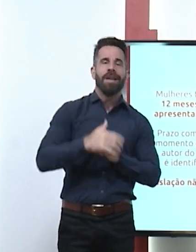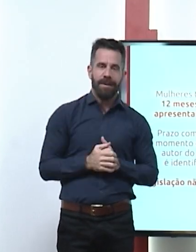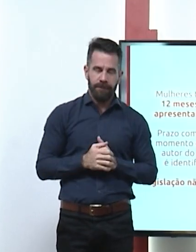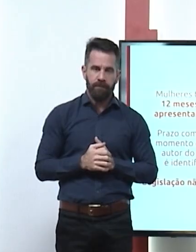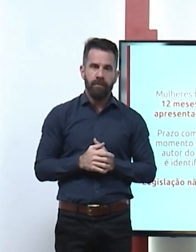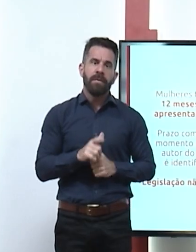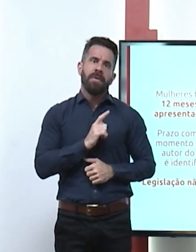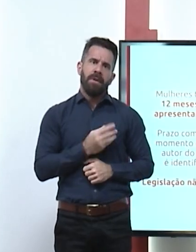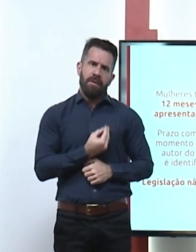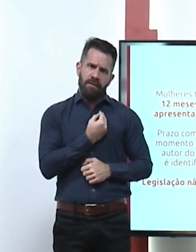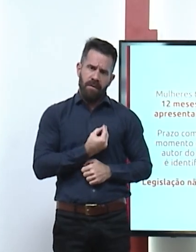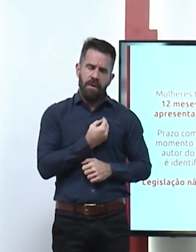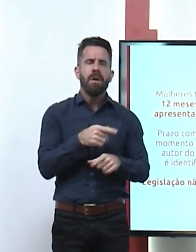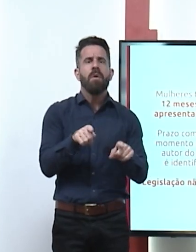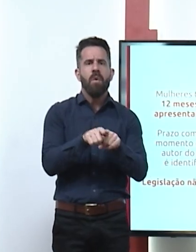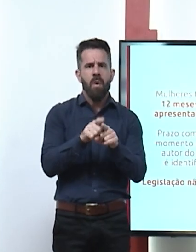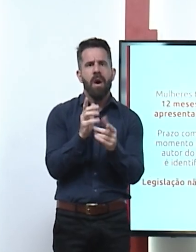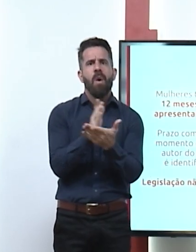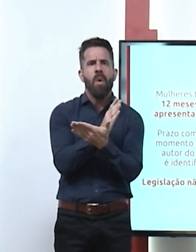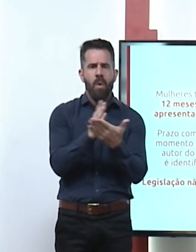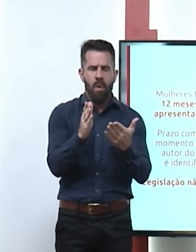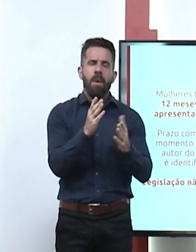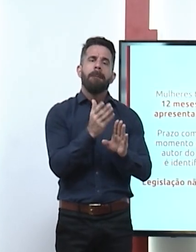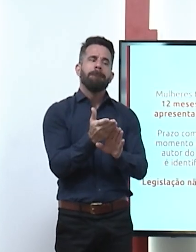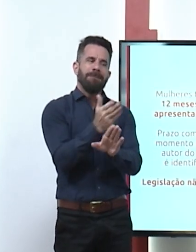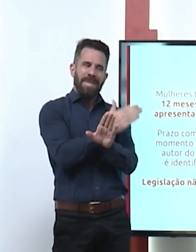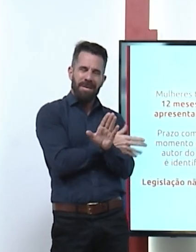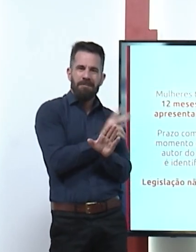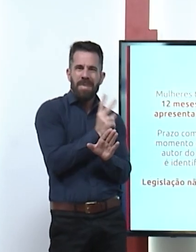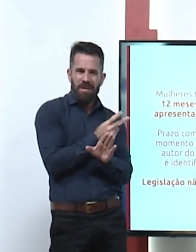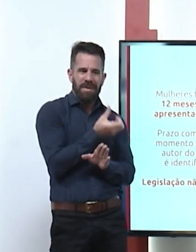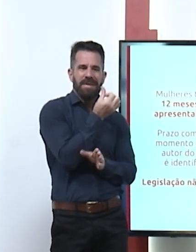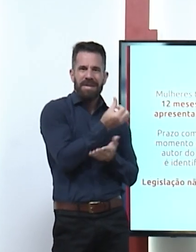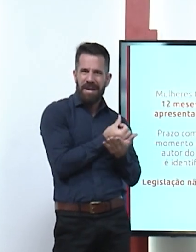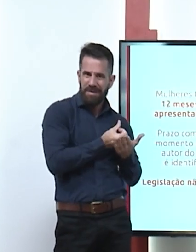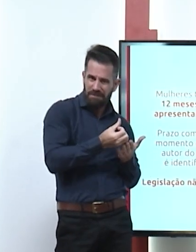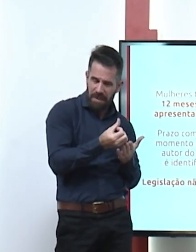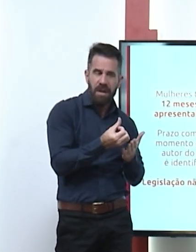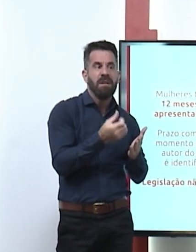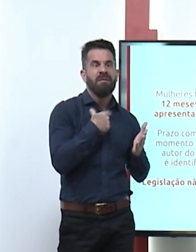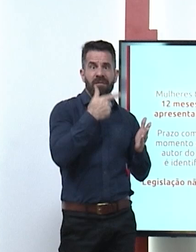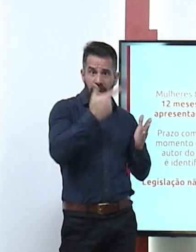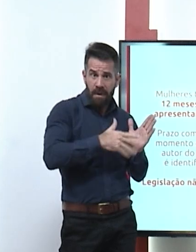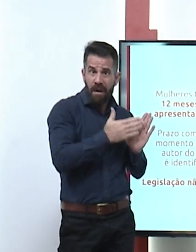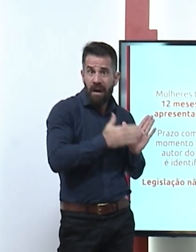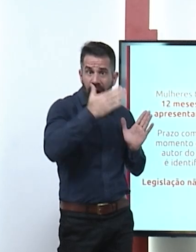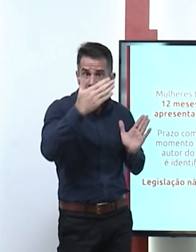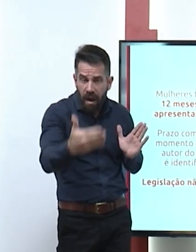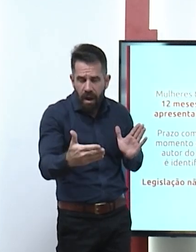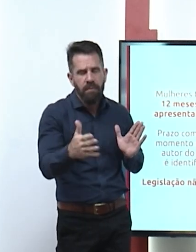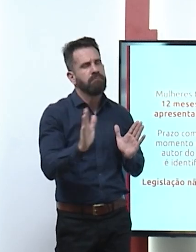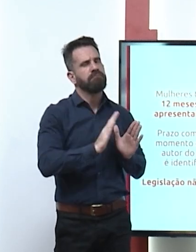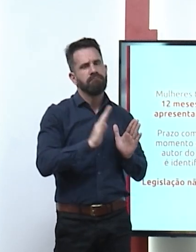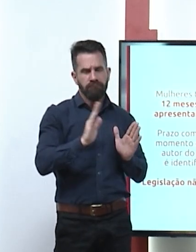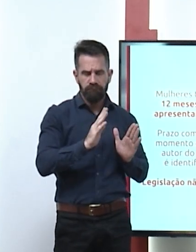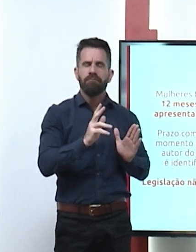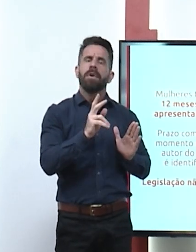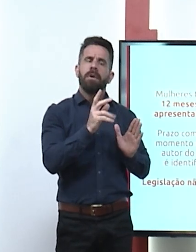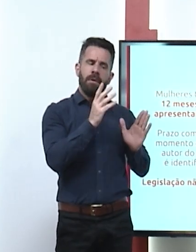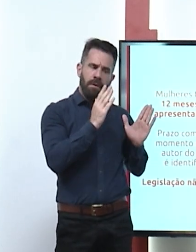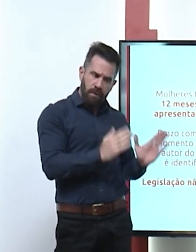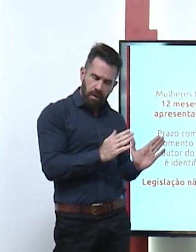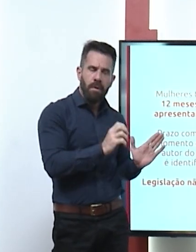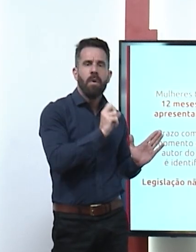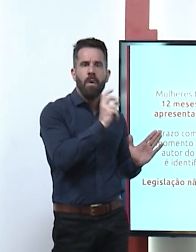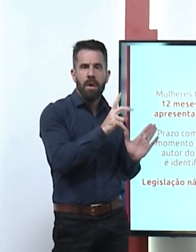crimes nos quais o prazo antigo de 6 meses já havia se esgotado antes da entrada em